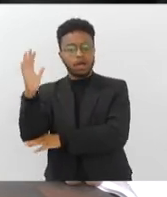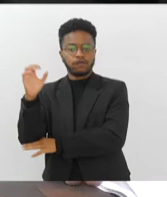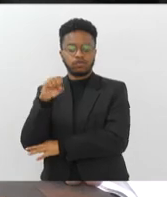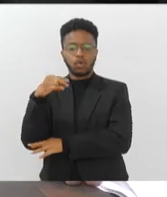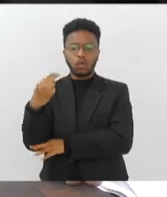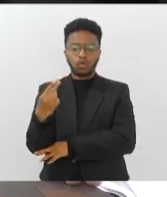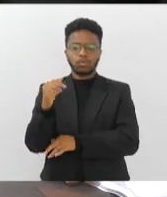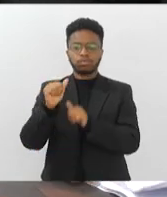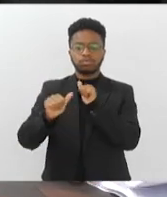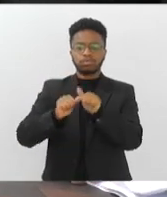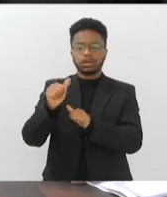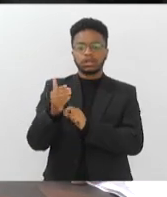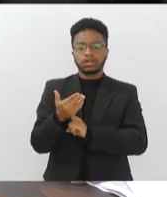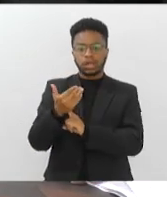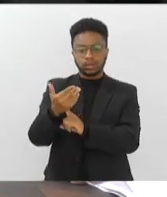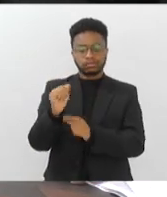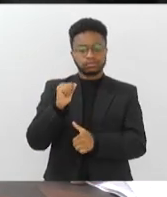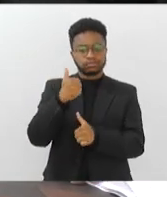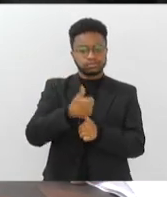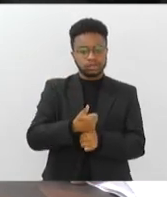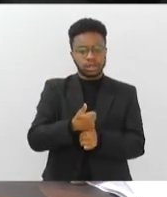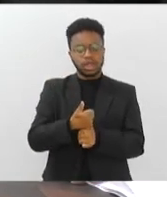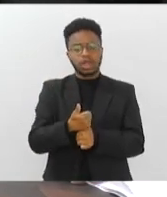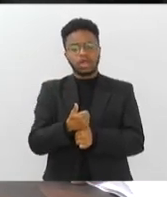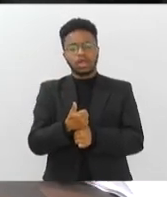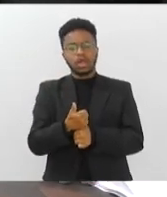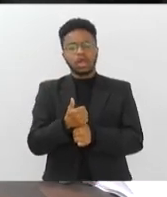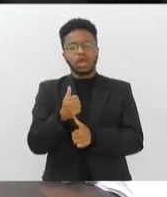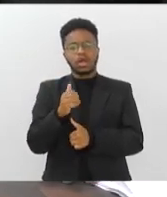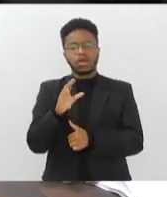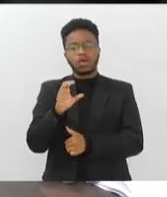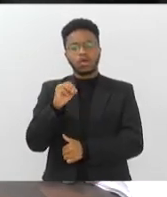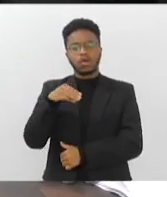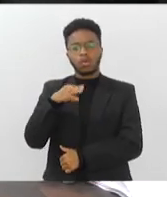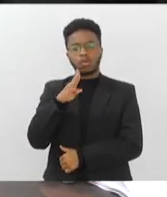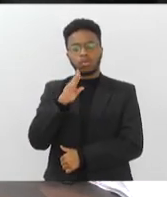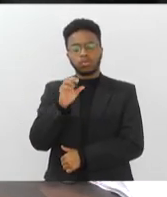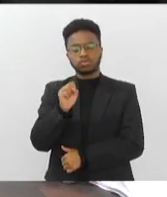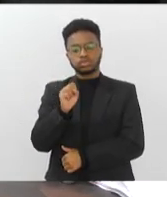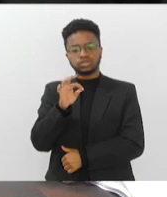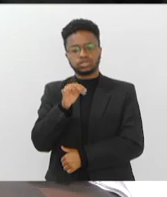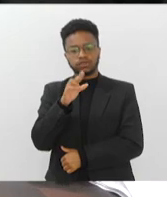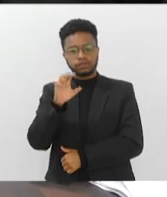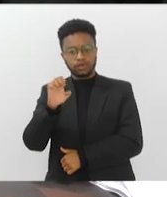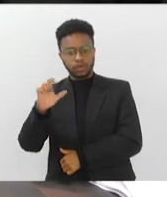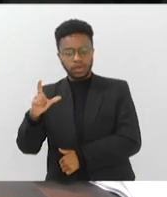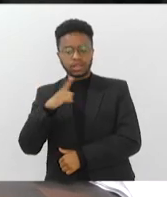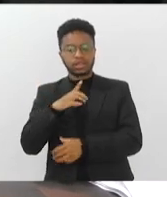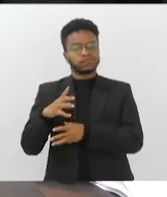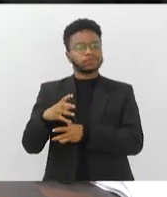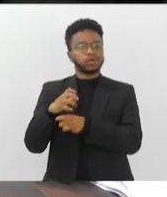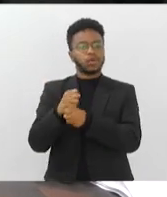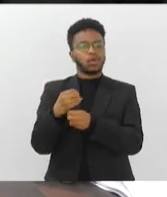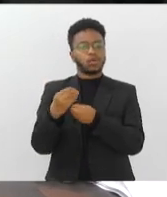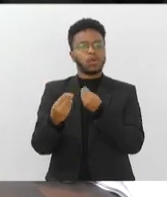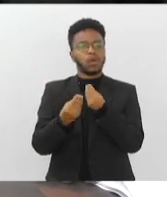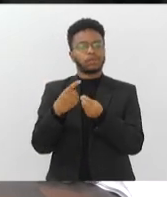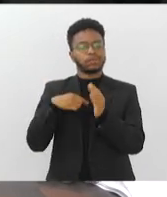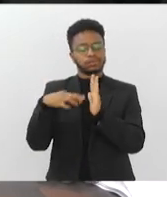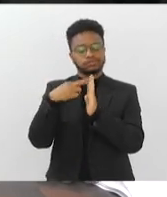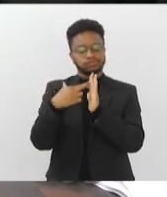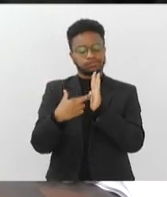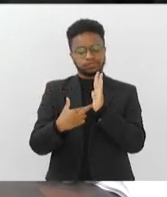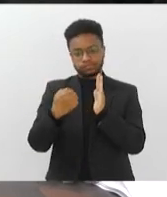substituindo um combustível fóssil por um renovável, isso tem que ser computado de uma forma muito rigorosa